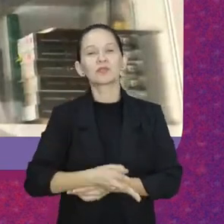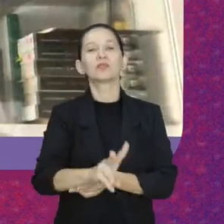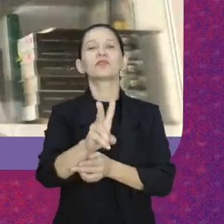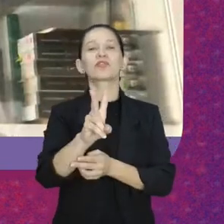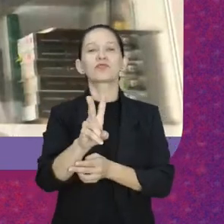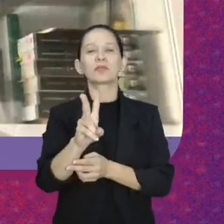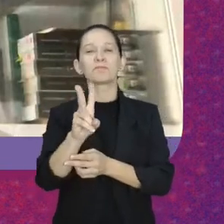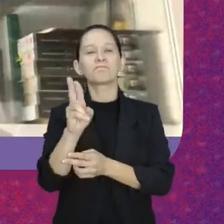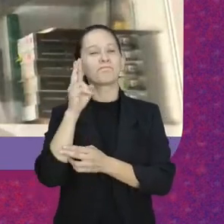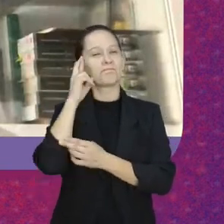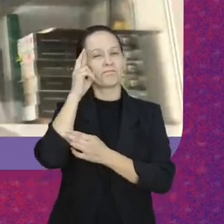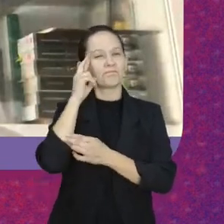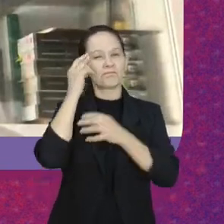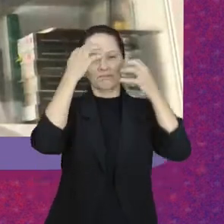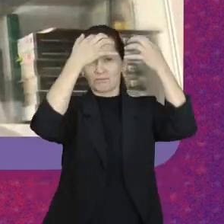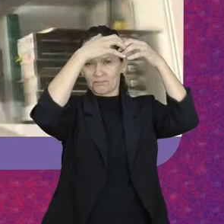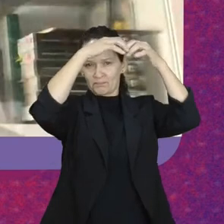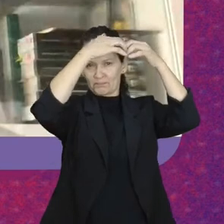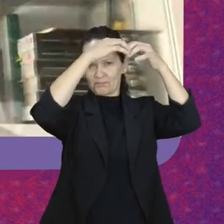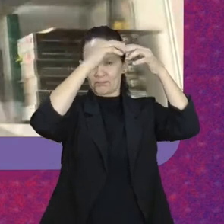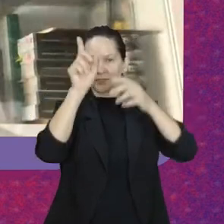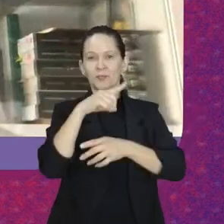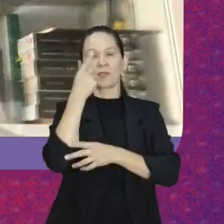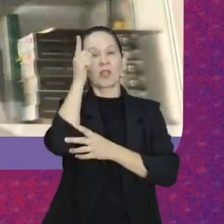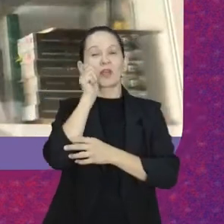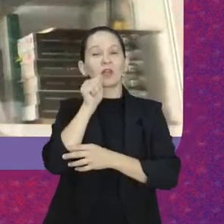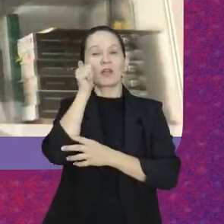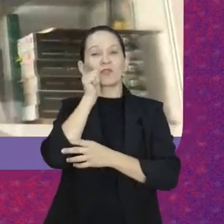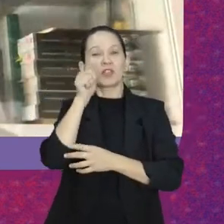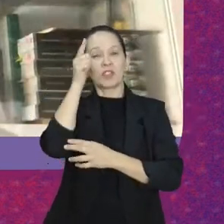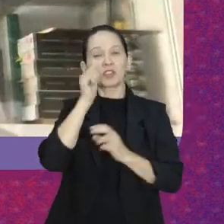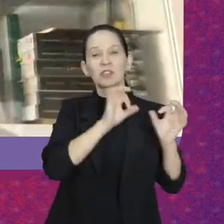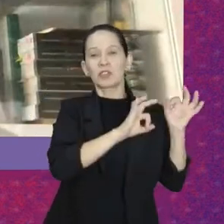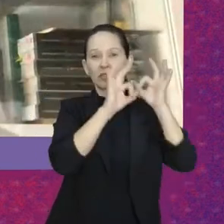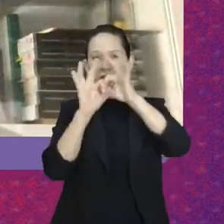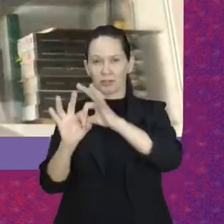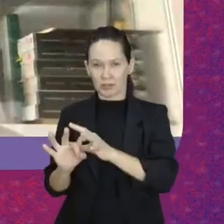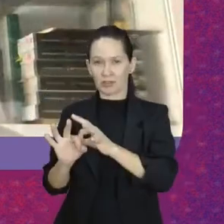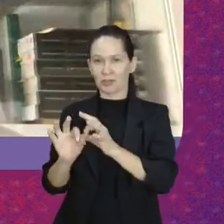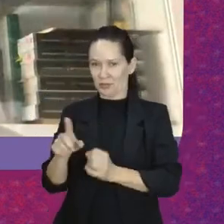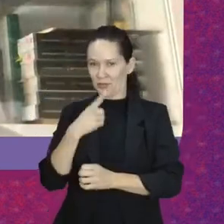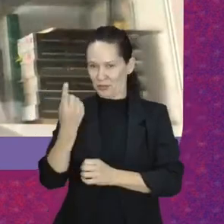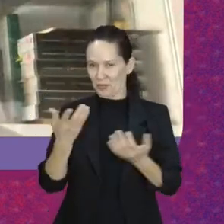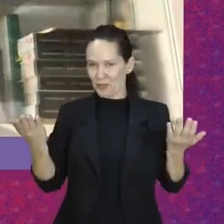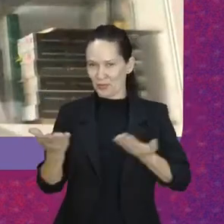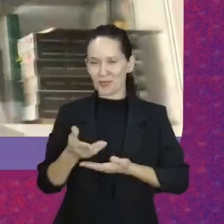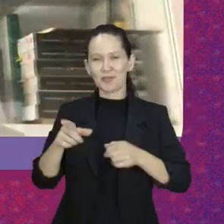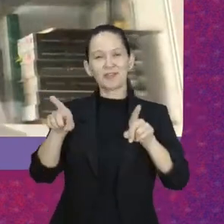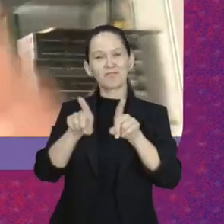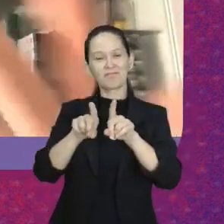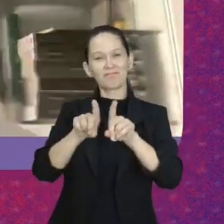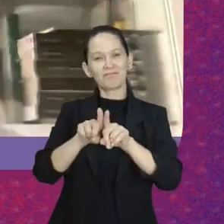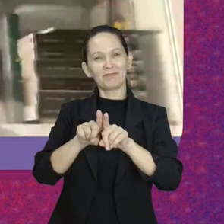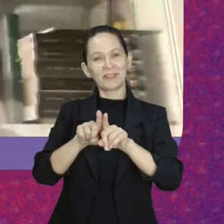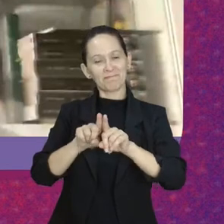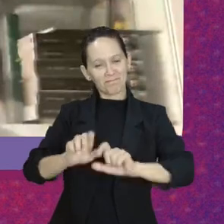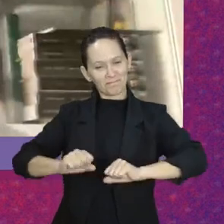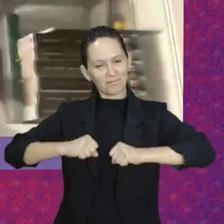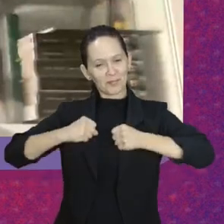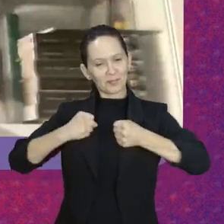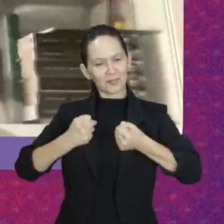essa reflexão e para que as mulheres que nos assistem também se